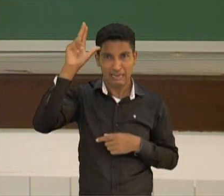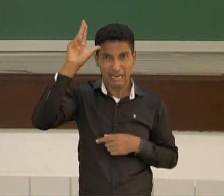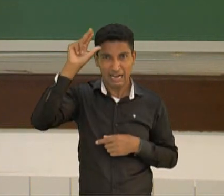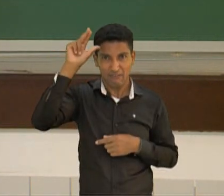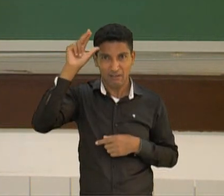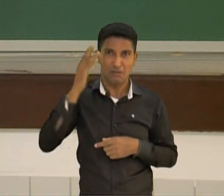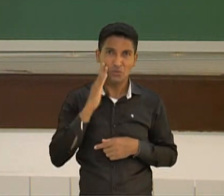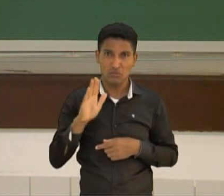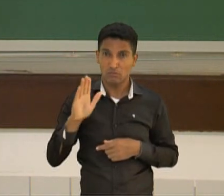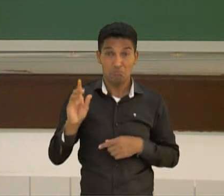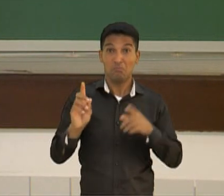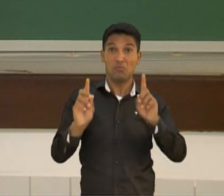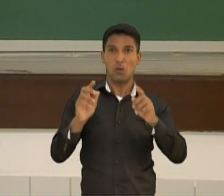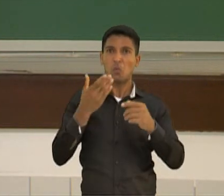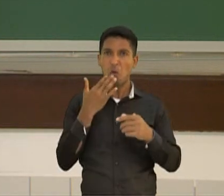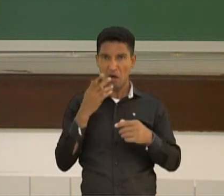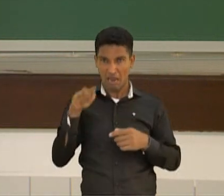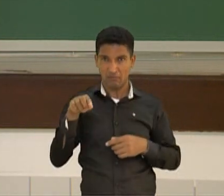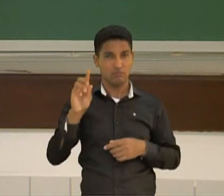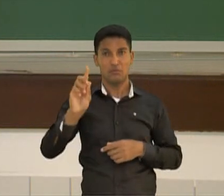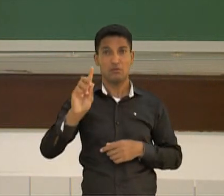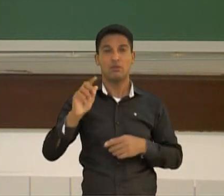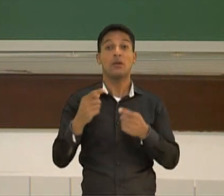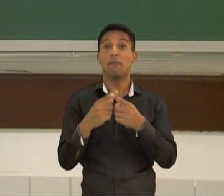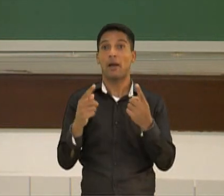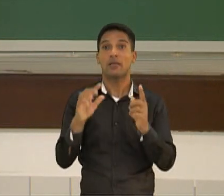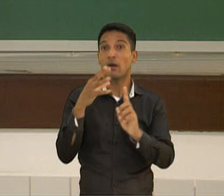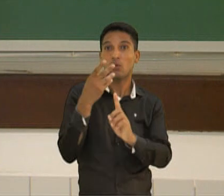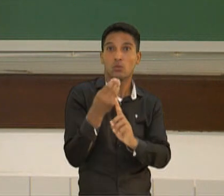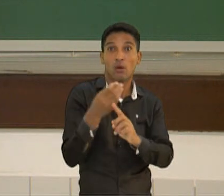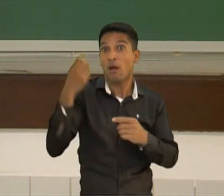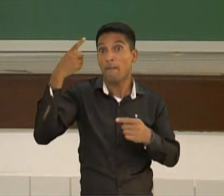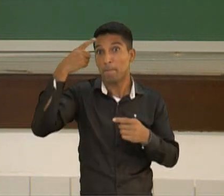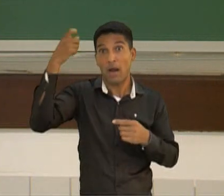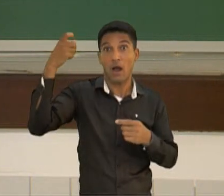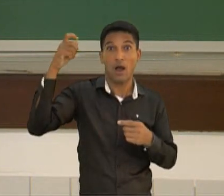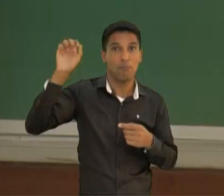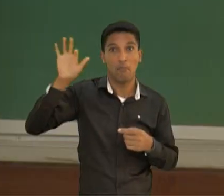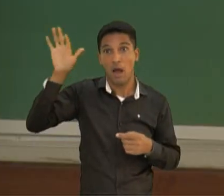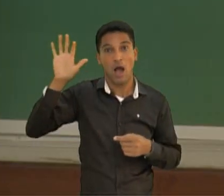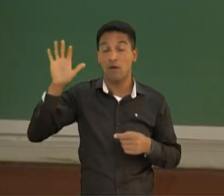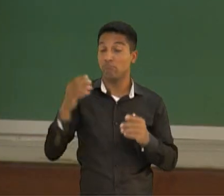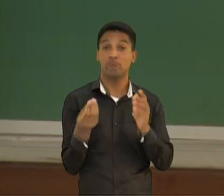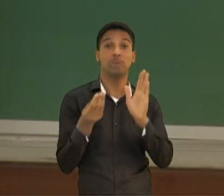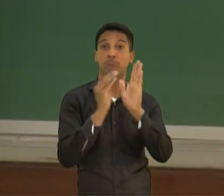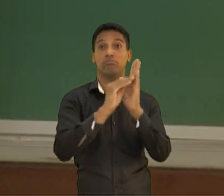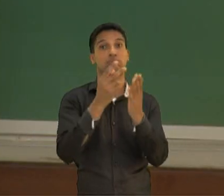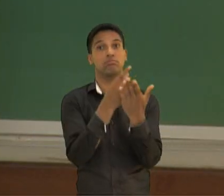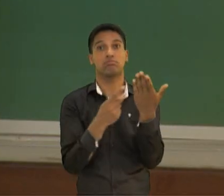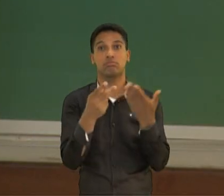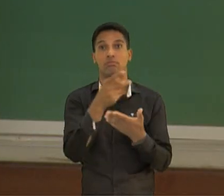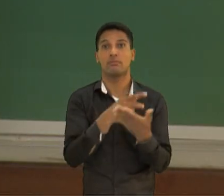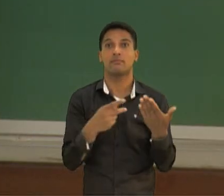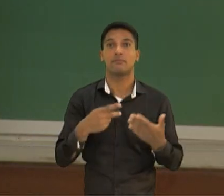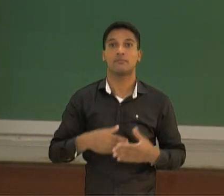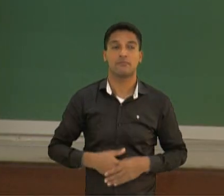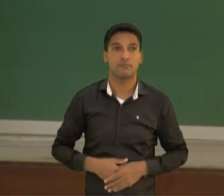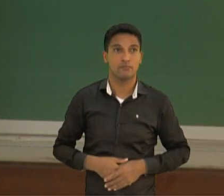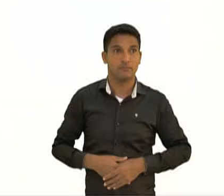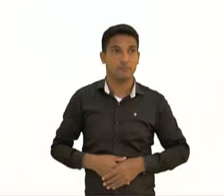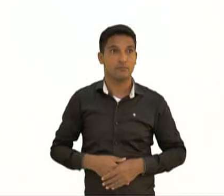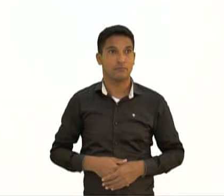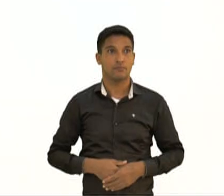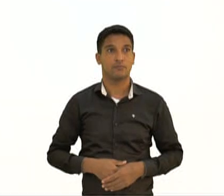do artista em questão. Ok? Belezinha, gente. Então, vamos lá. Temos mais coisa para ver? Existe um consenso entre